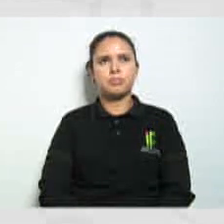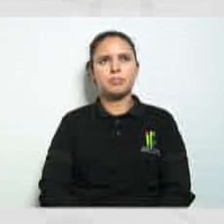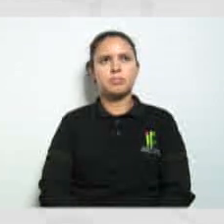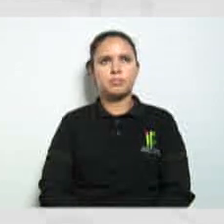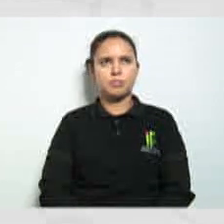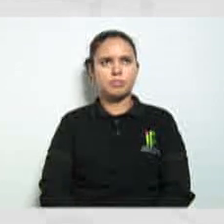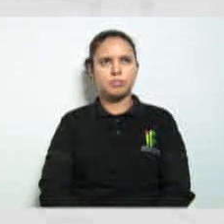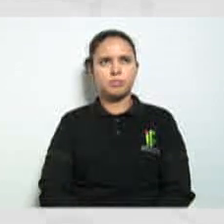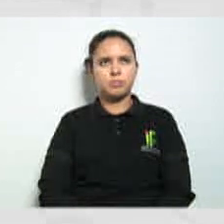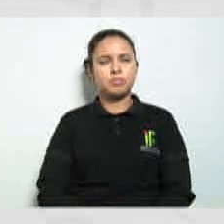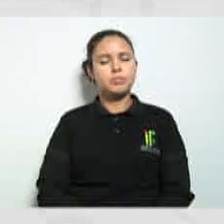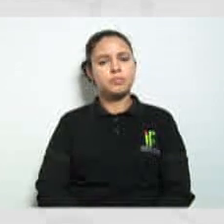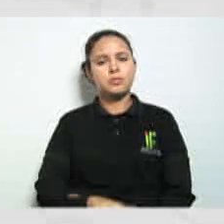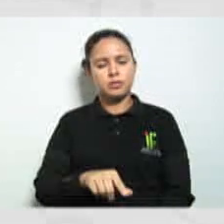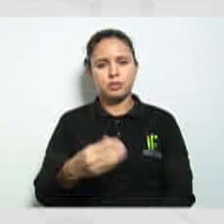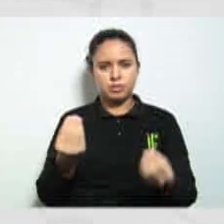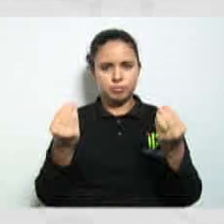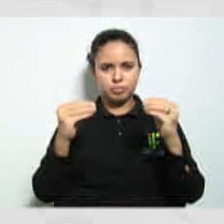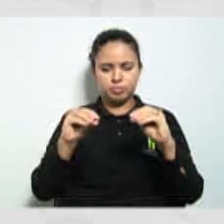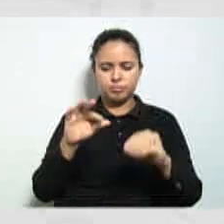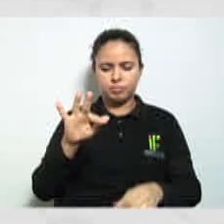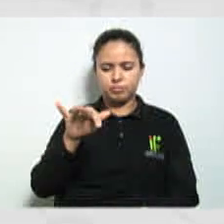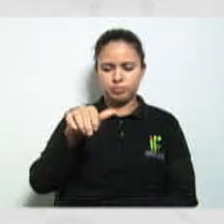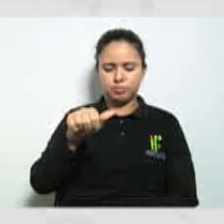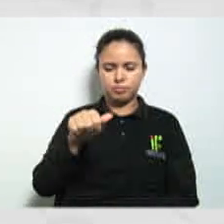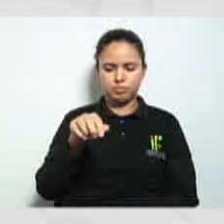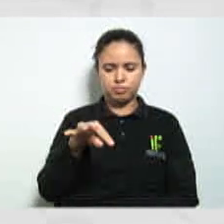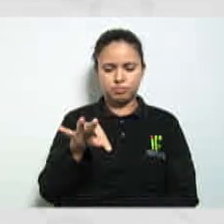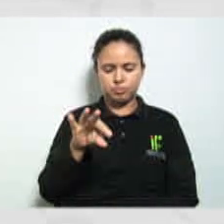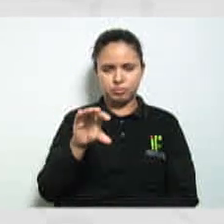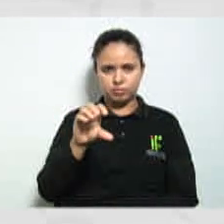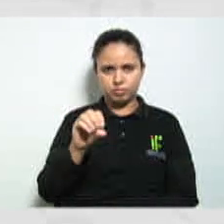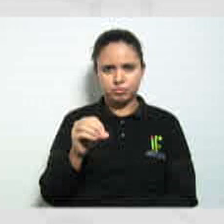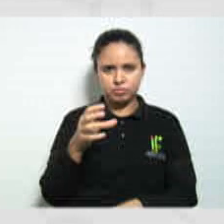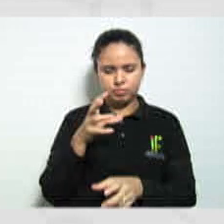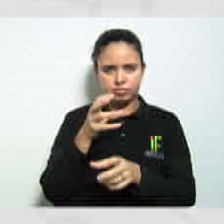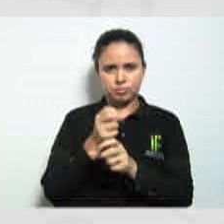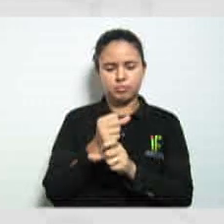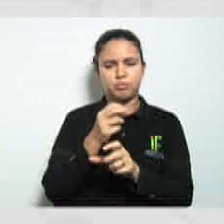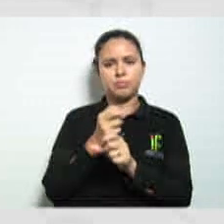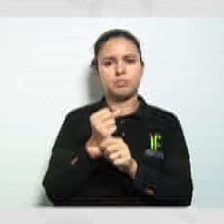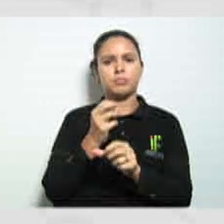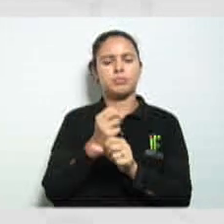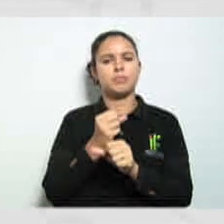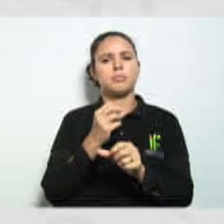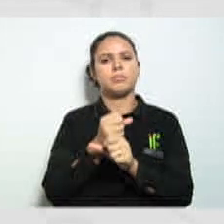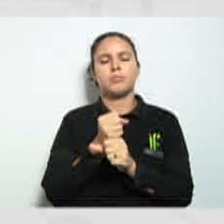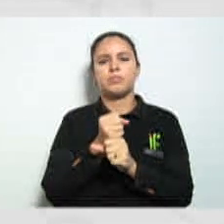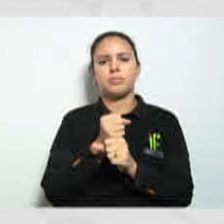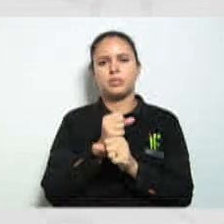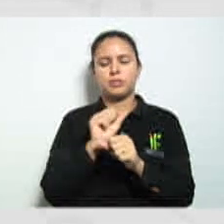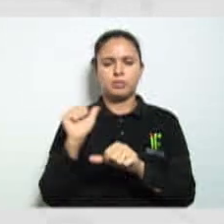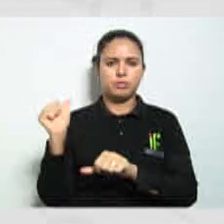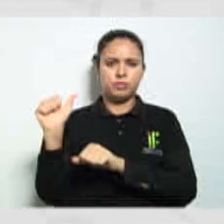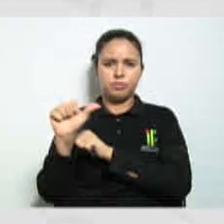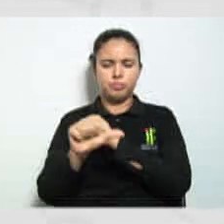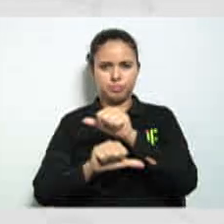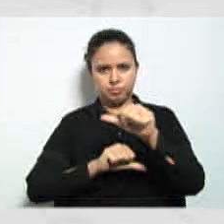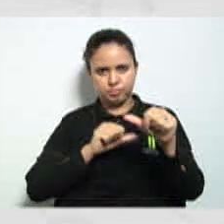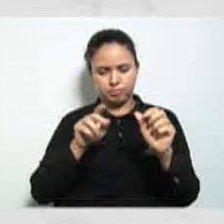fato contábil que altera